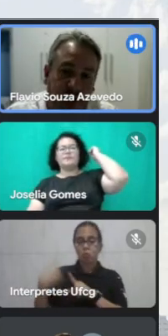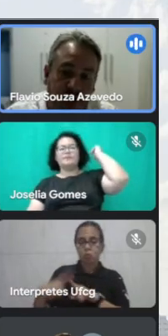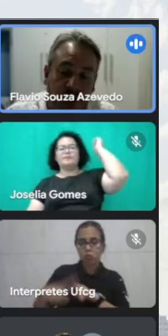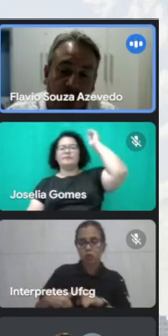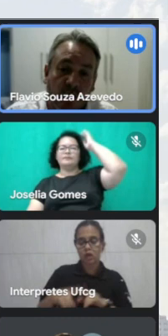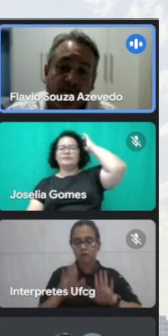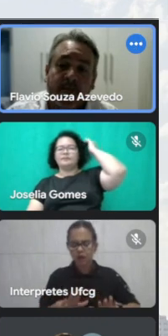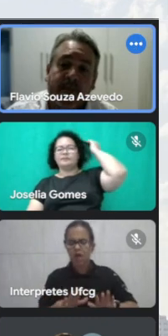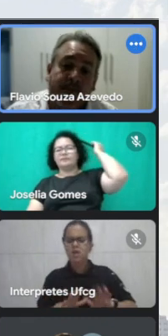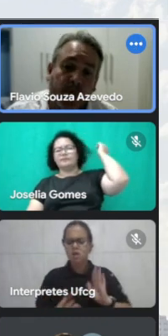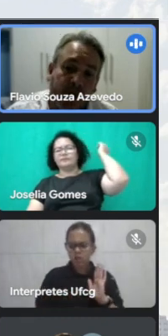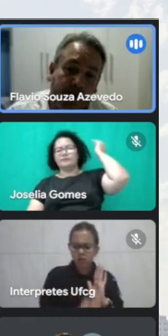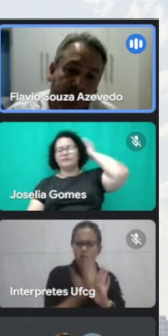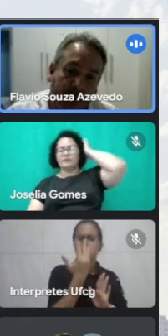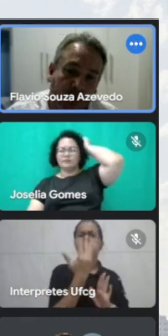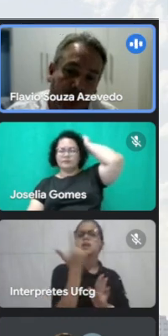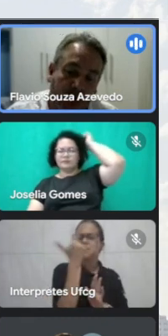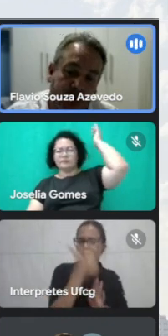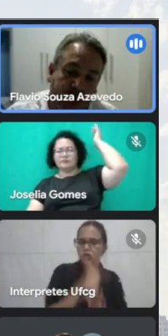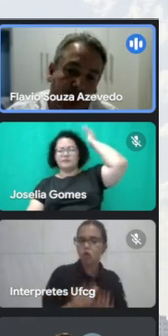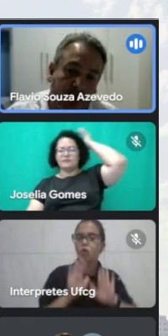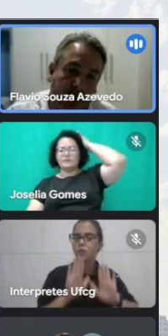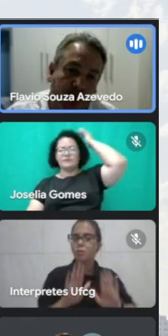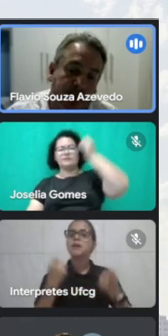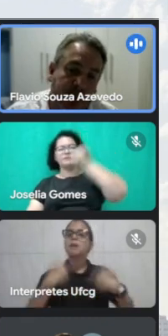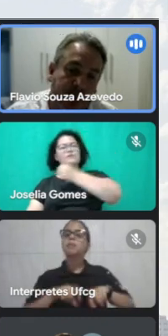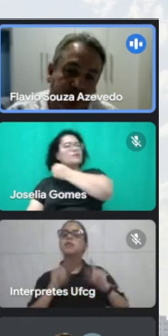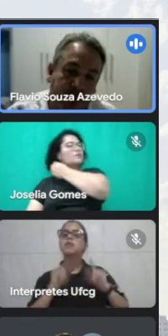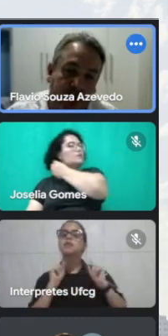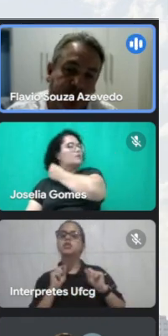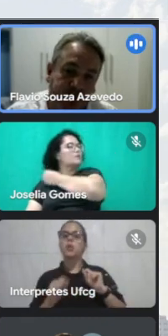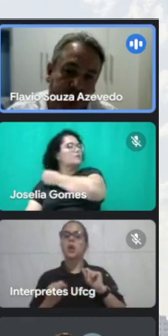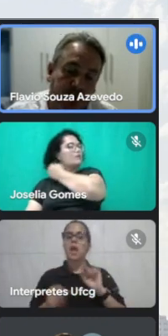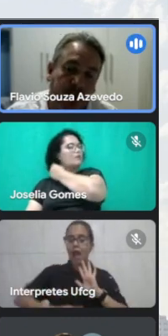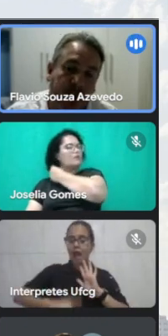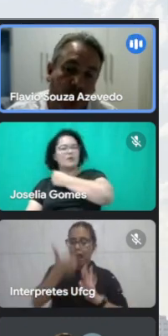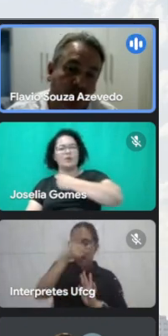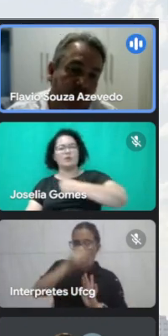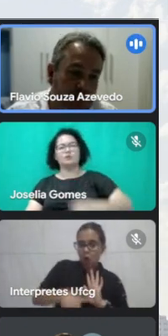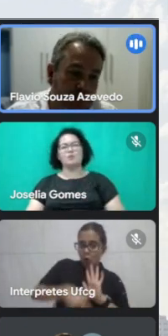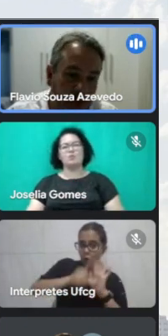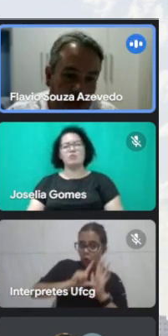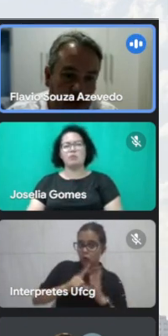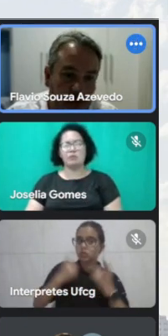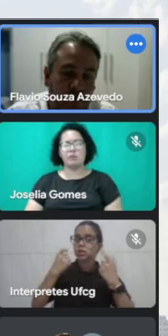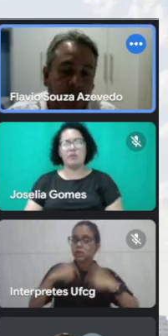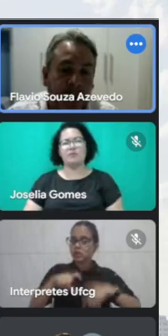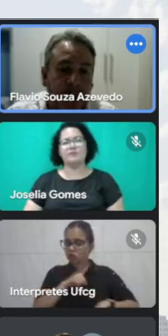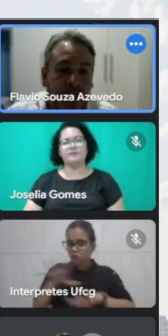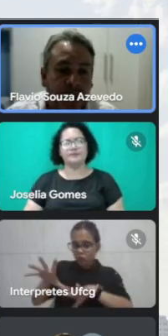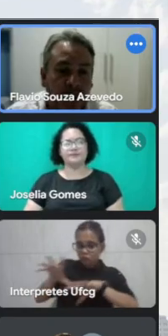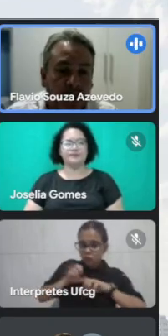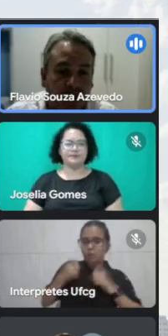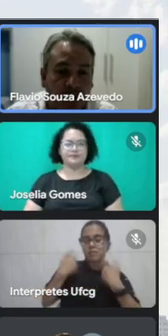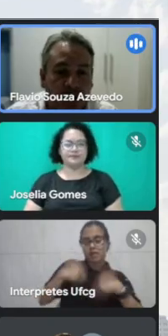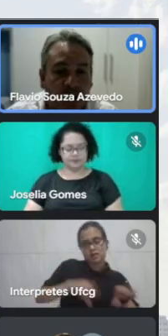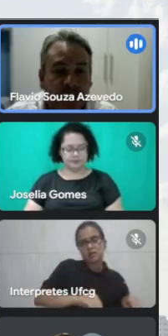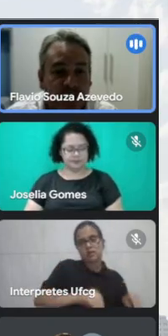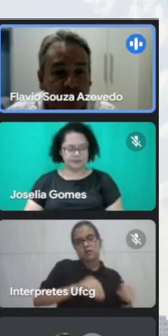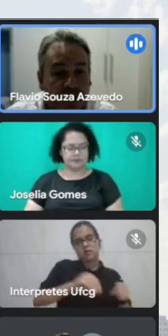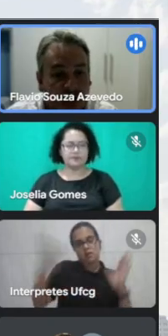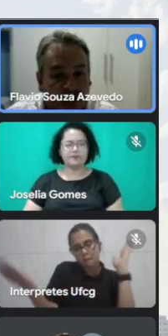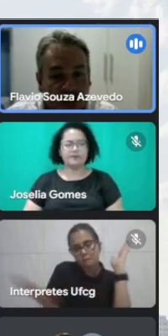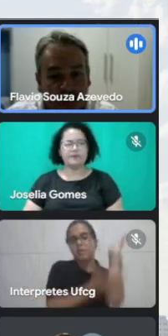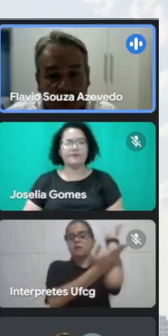lá, vai crescer de novo, porque esses contaminantes eles estão fixos em algum tecido da planta. Por outro lado,